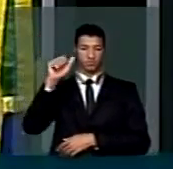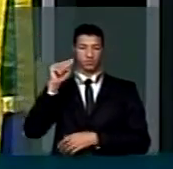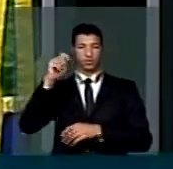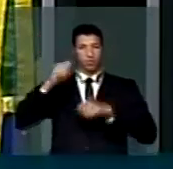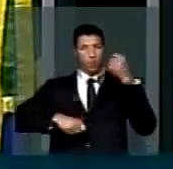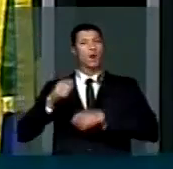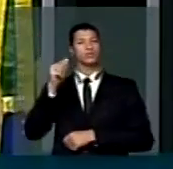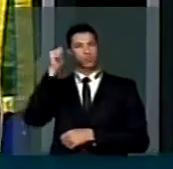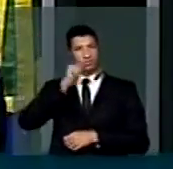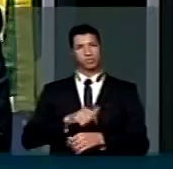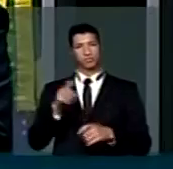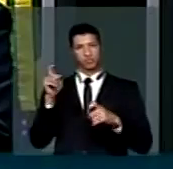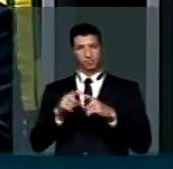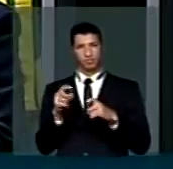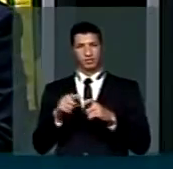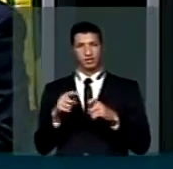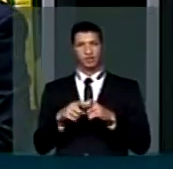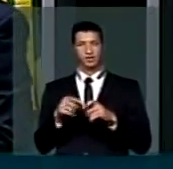desta médica